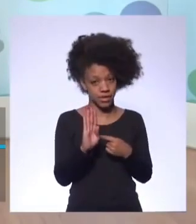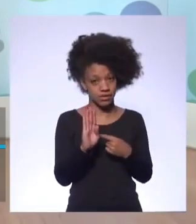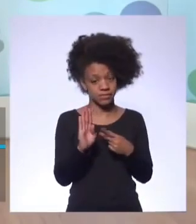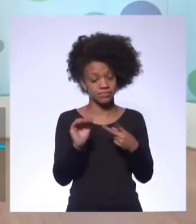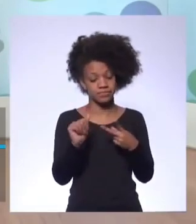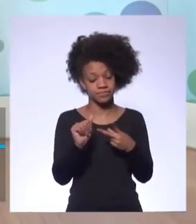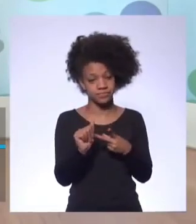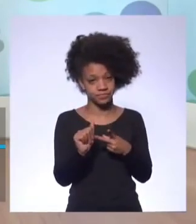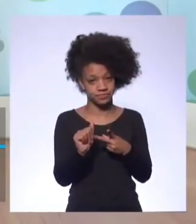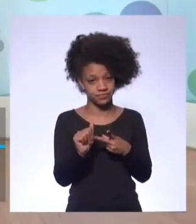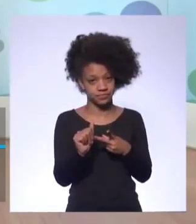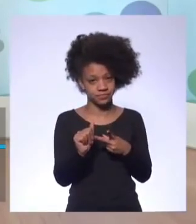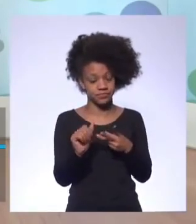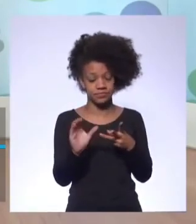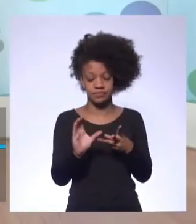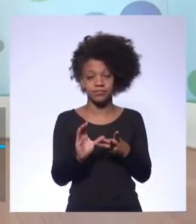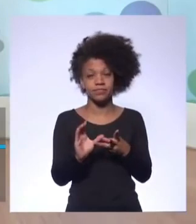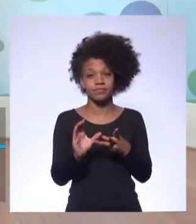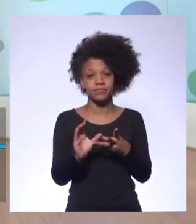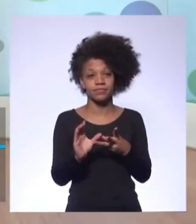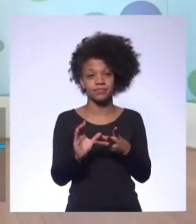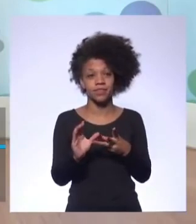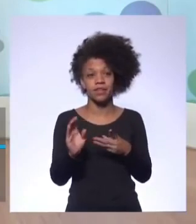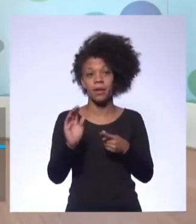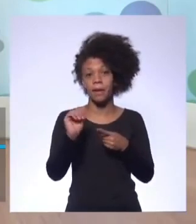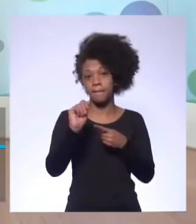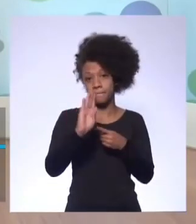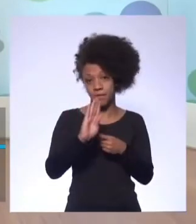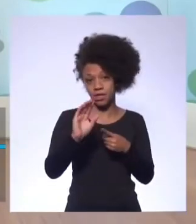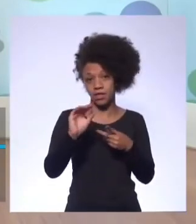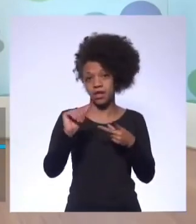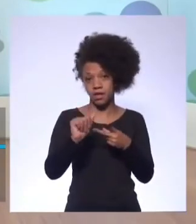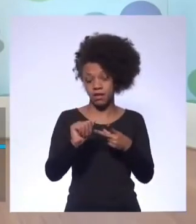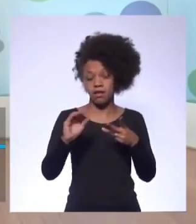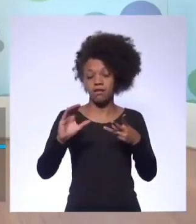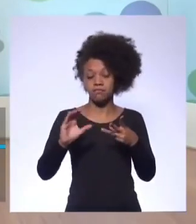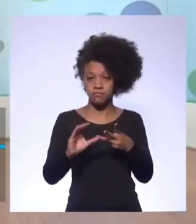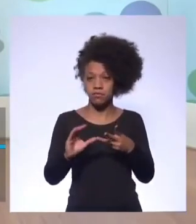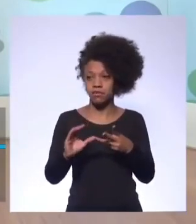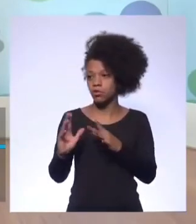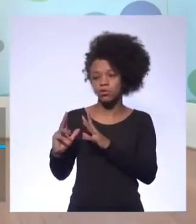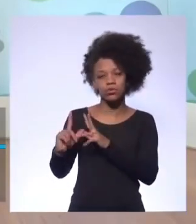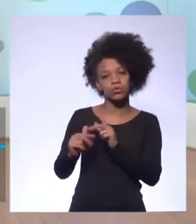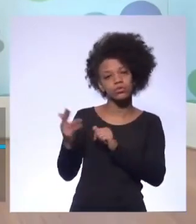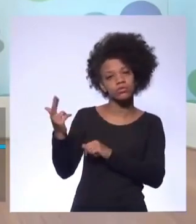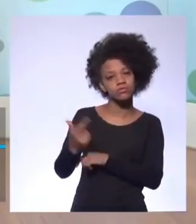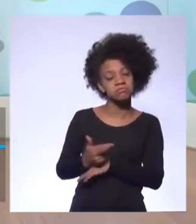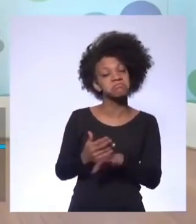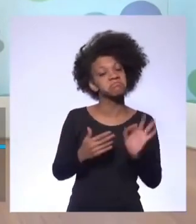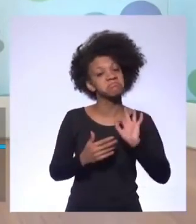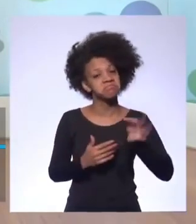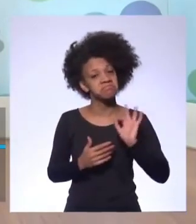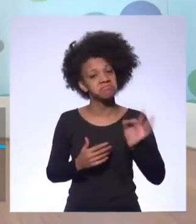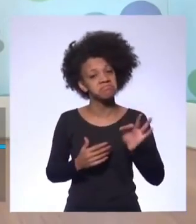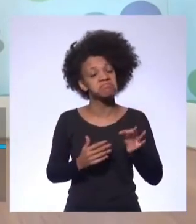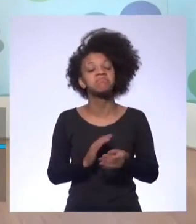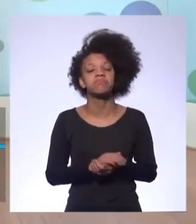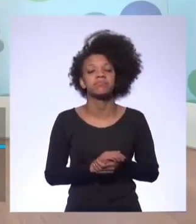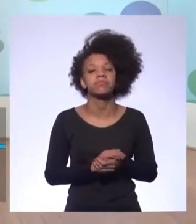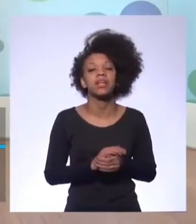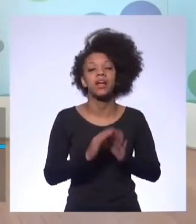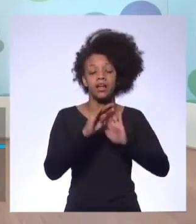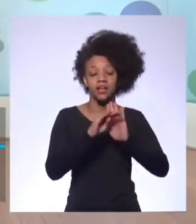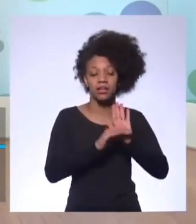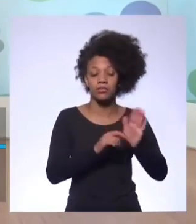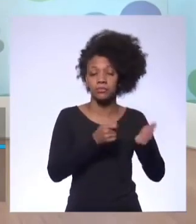A, C. B, A, C. Como escola, todo mundo está colocando aqui. Isso, unidades de ensino e instituições. Isso aí.